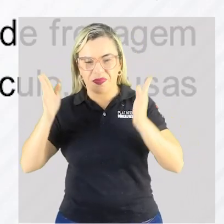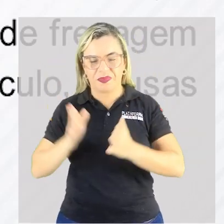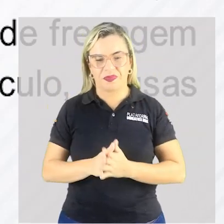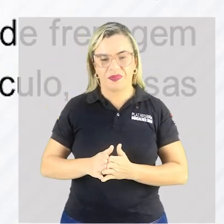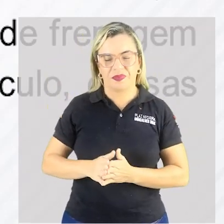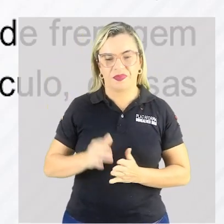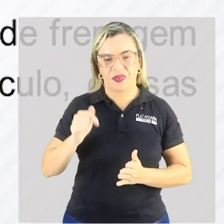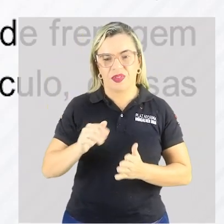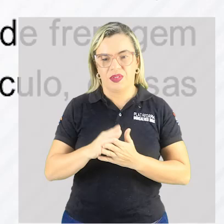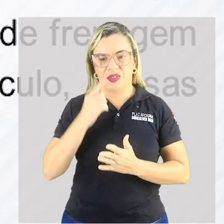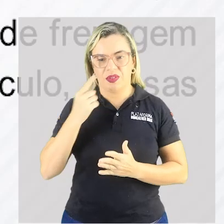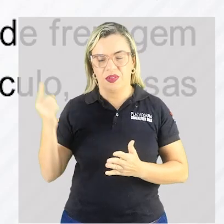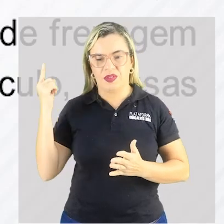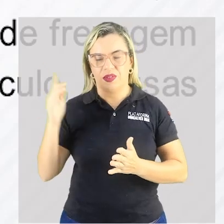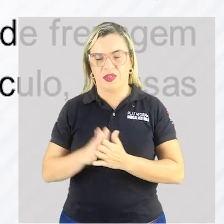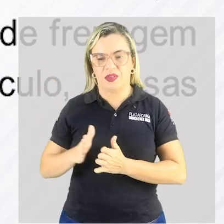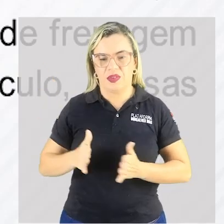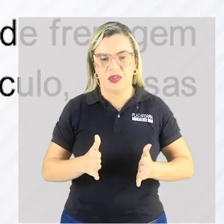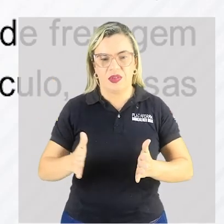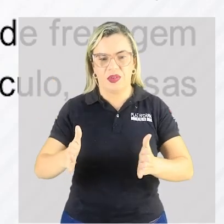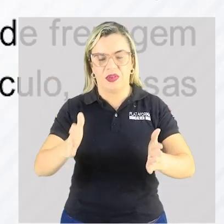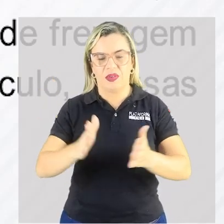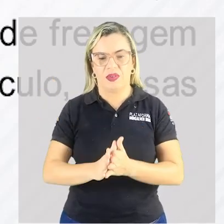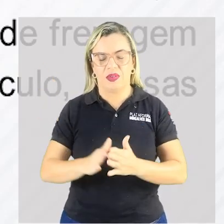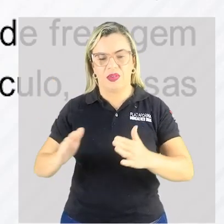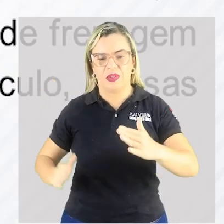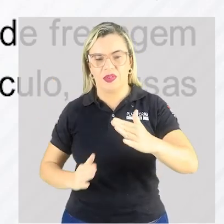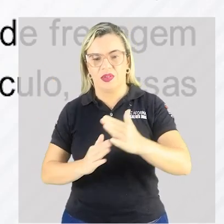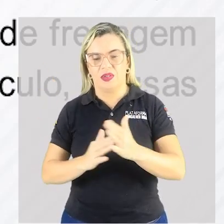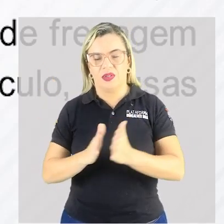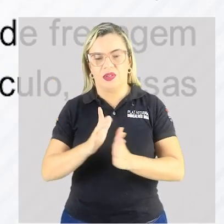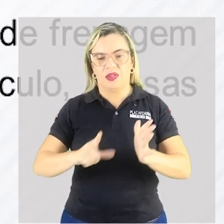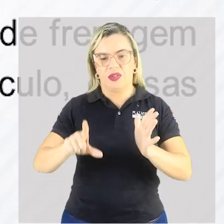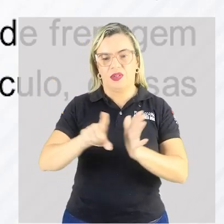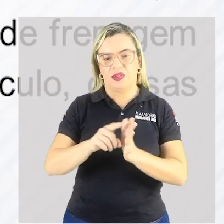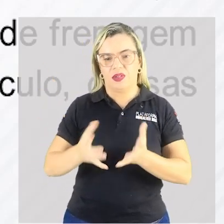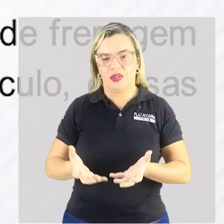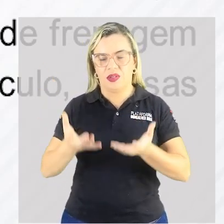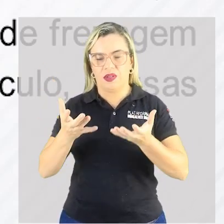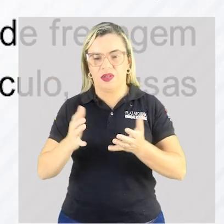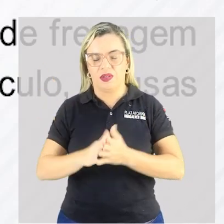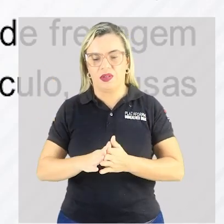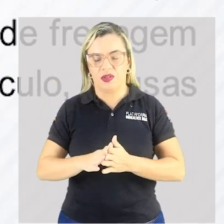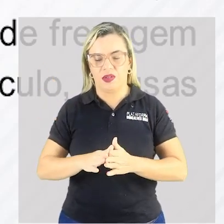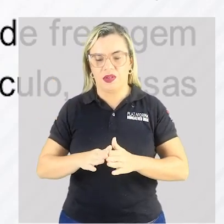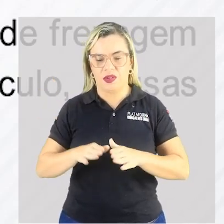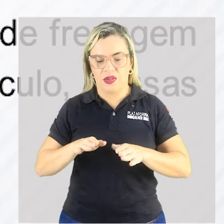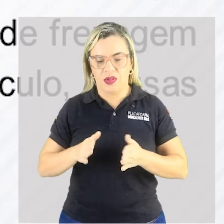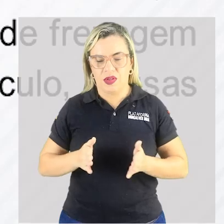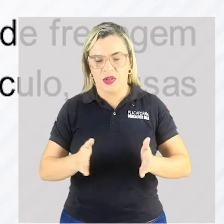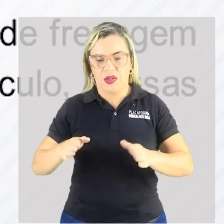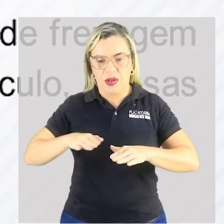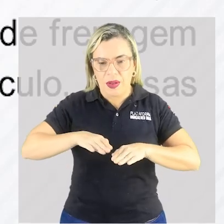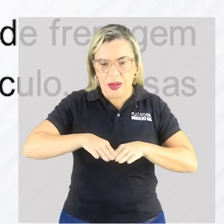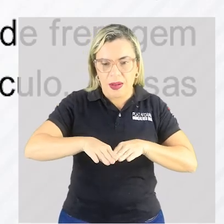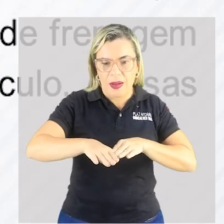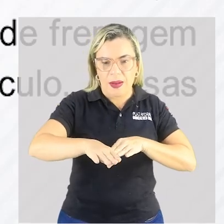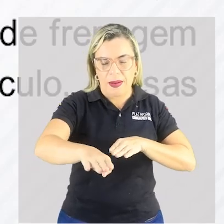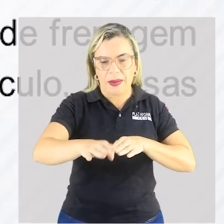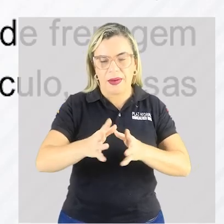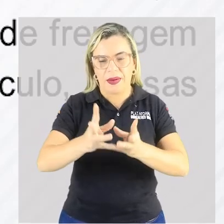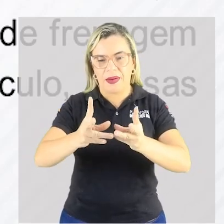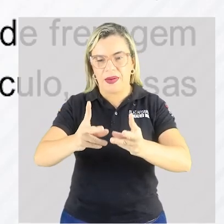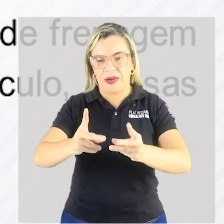Dimensionado para o tráfego dentro dos limites legais de carga, o piso das estradas se deteriora